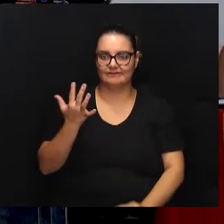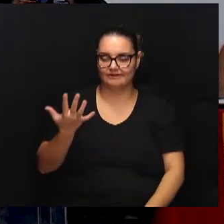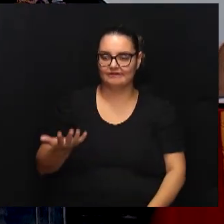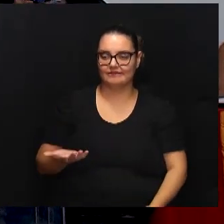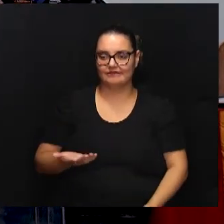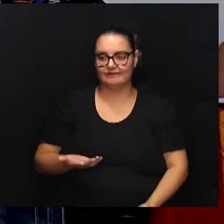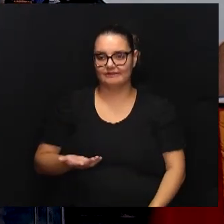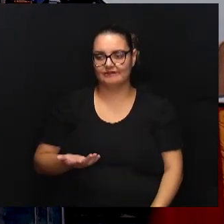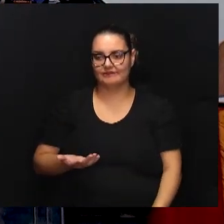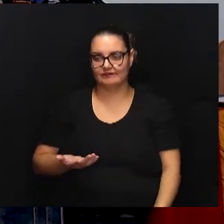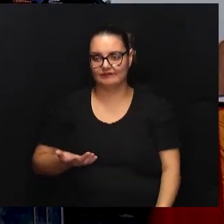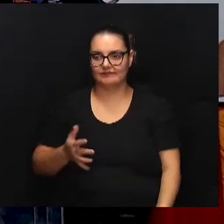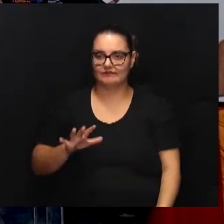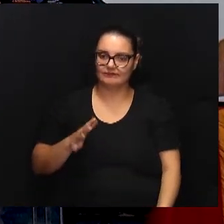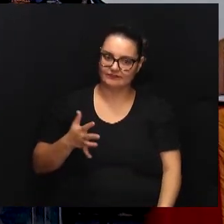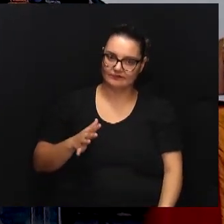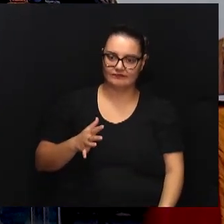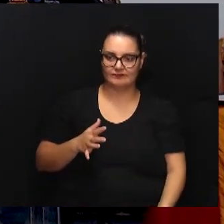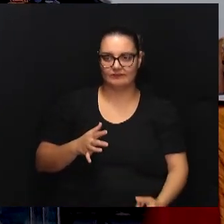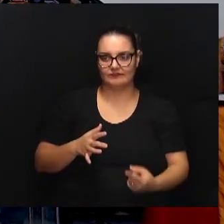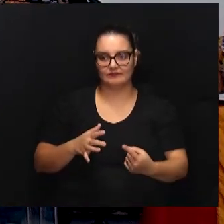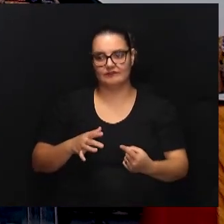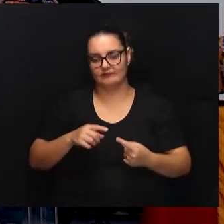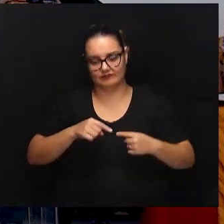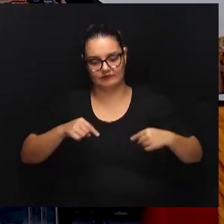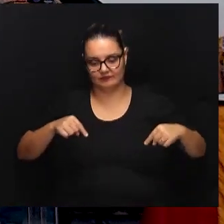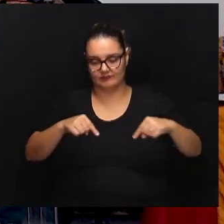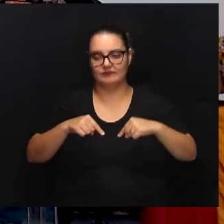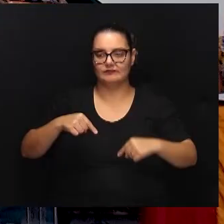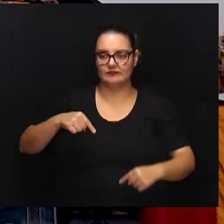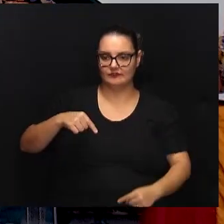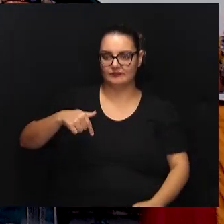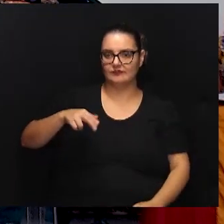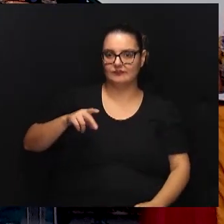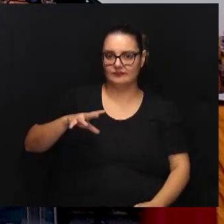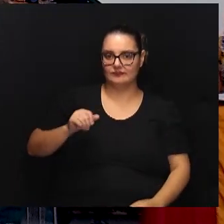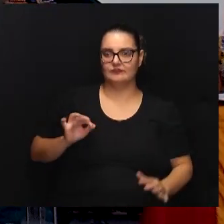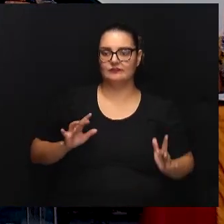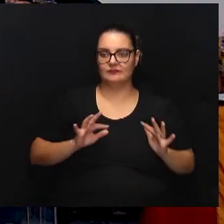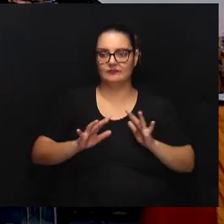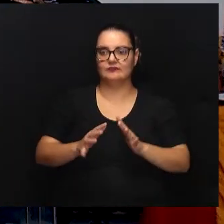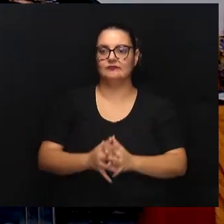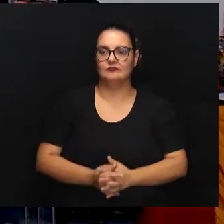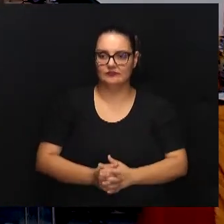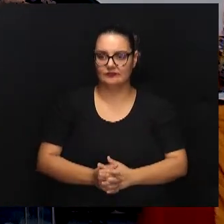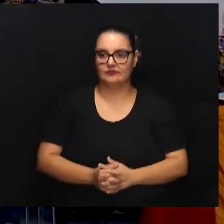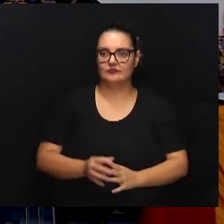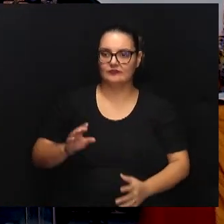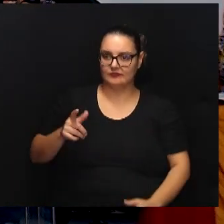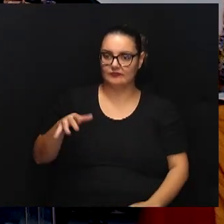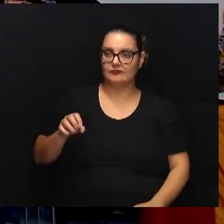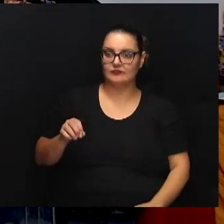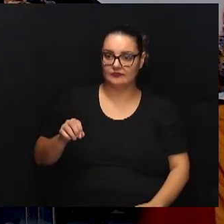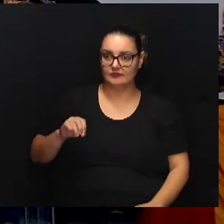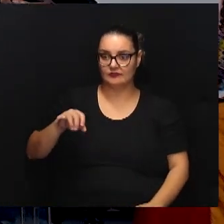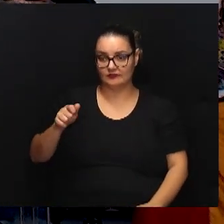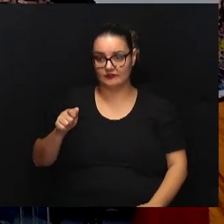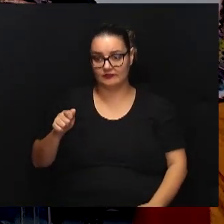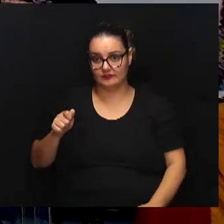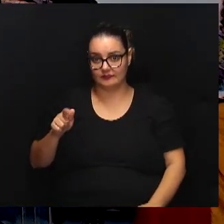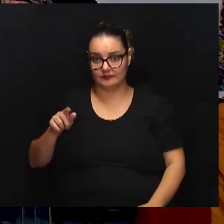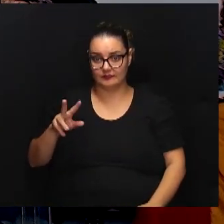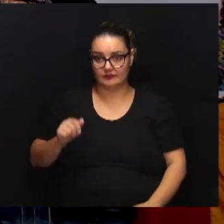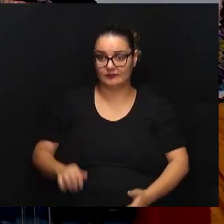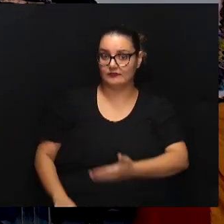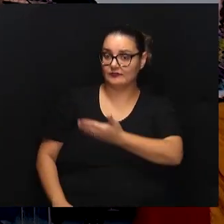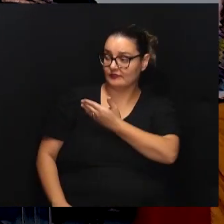vai acontecer? Quem vai aparecer? Deu para ocupar uma quadra, né, durante a marcha, na Barão